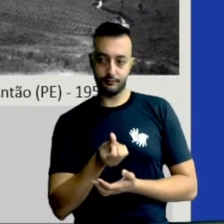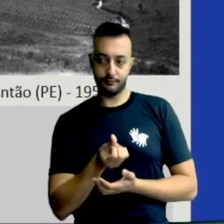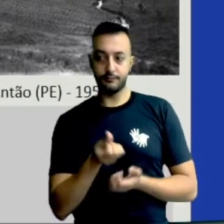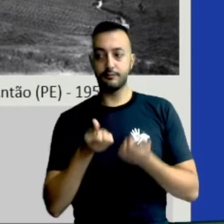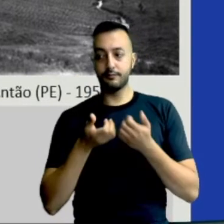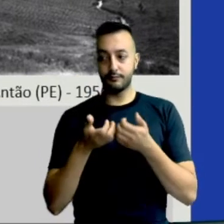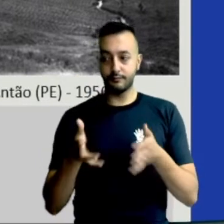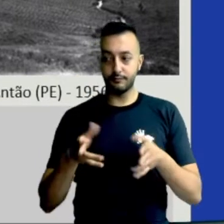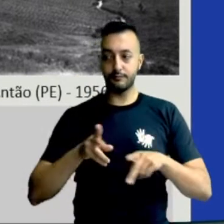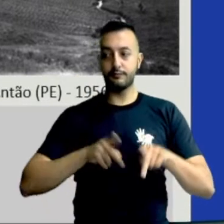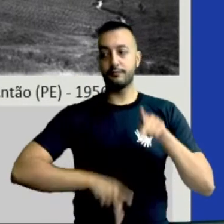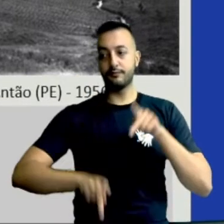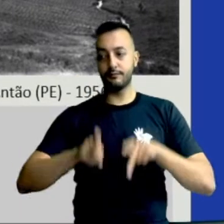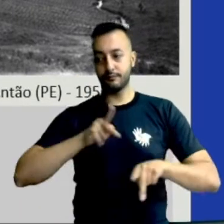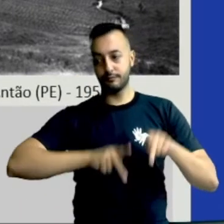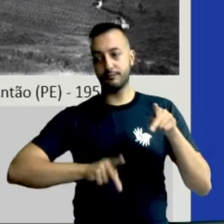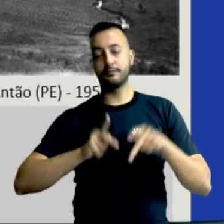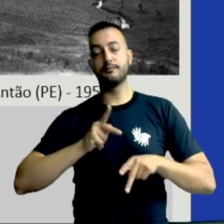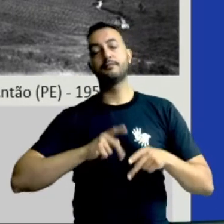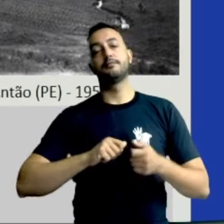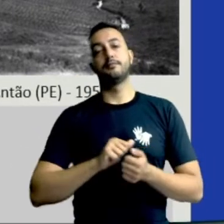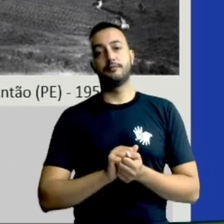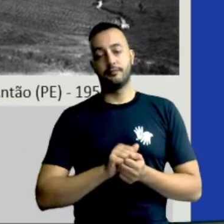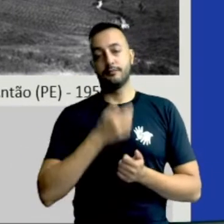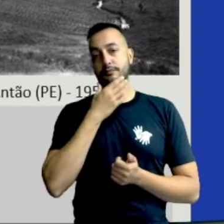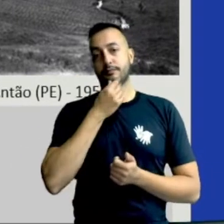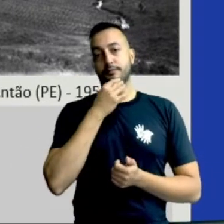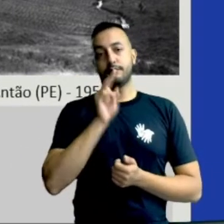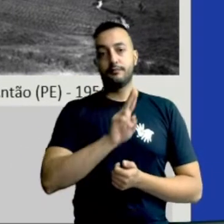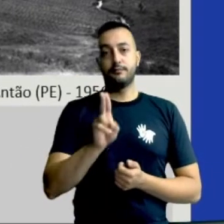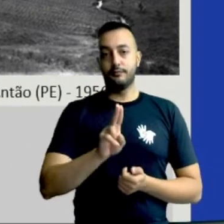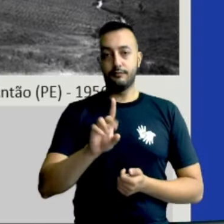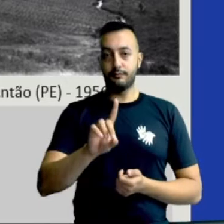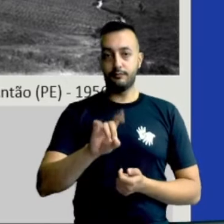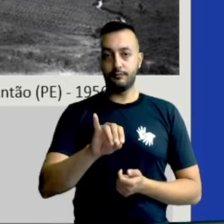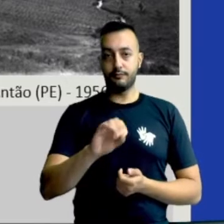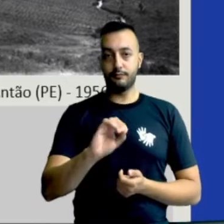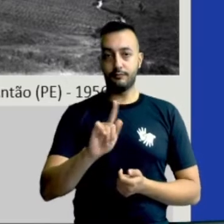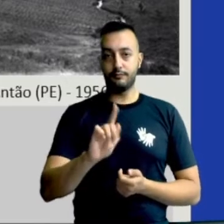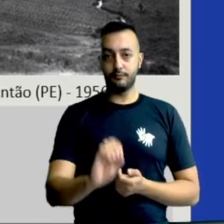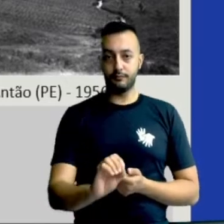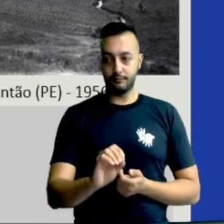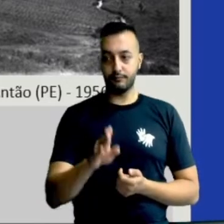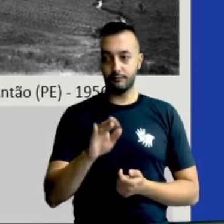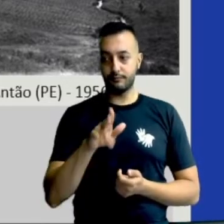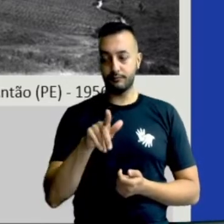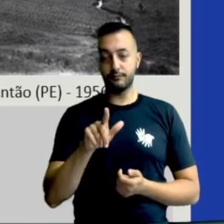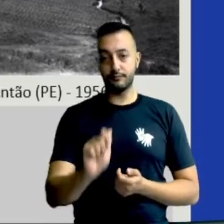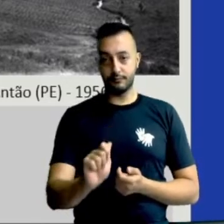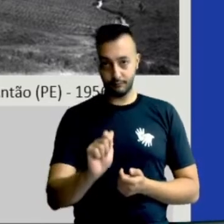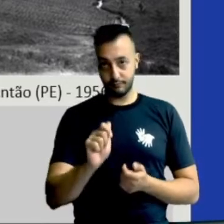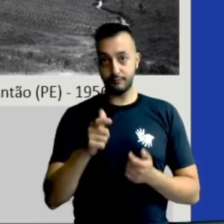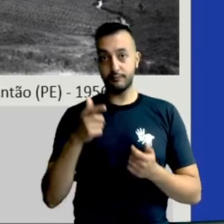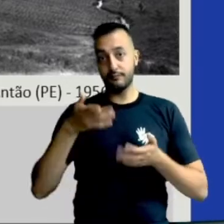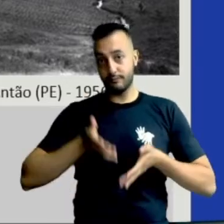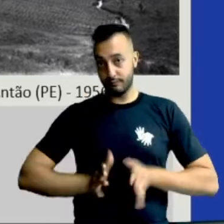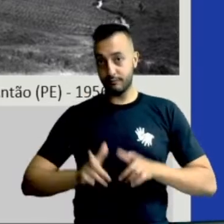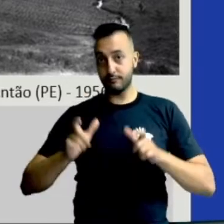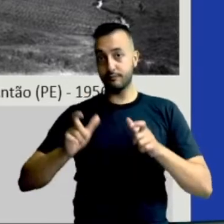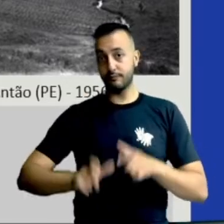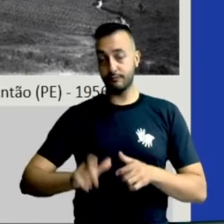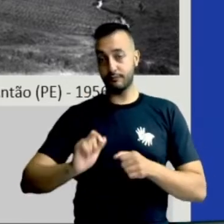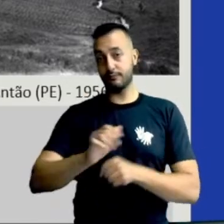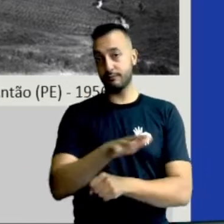1626, com o início do povoamento por Diogo de Braga, natural da ilha de Santo Antão, do Cabo Verde. Ele